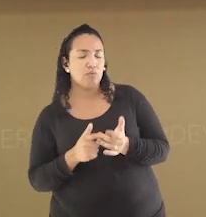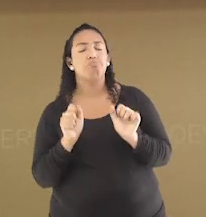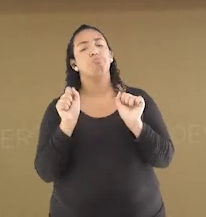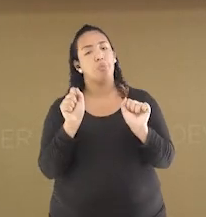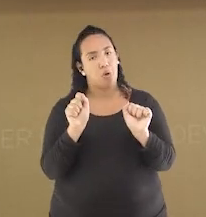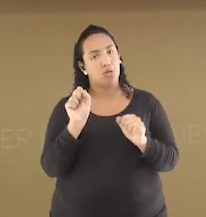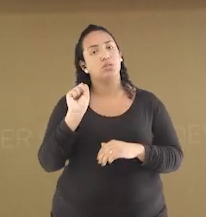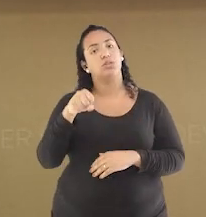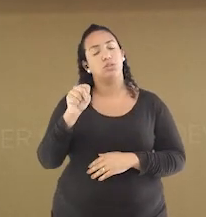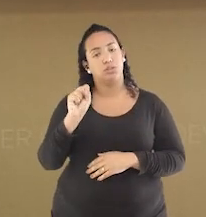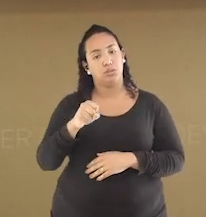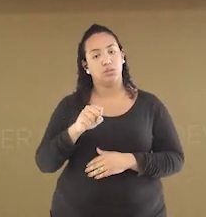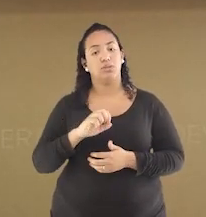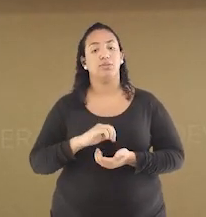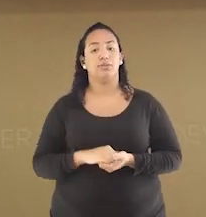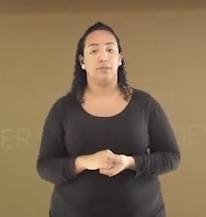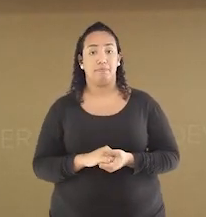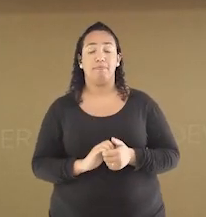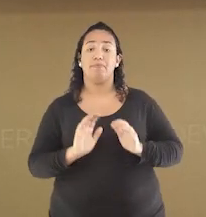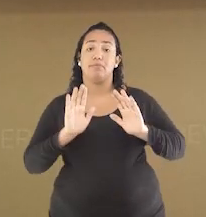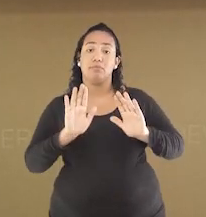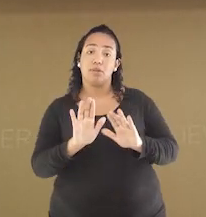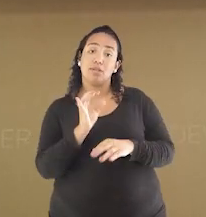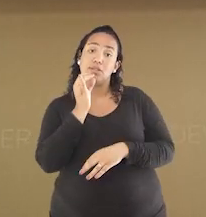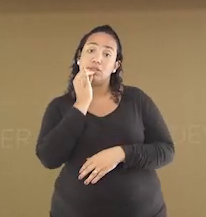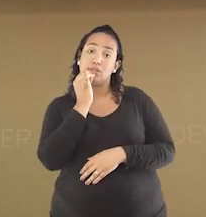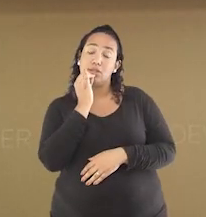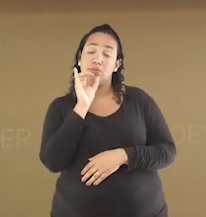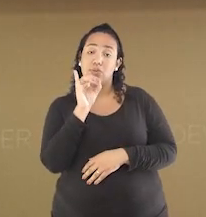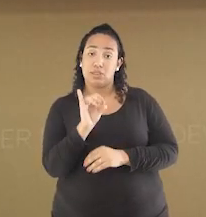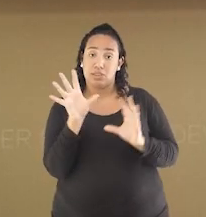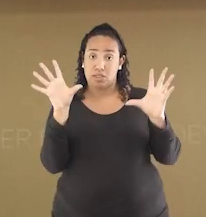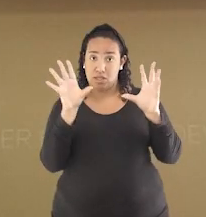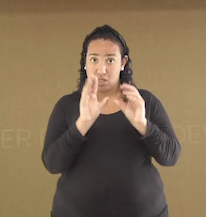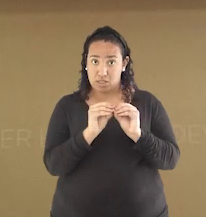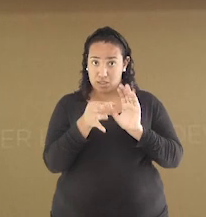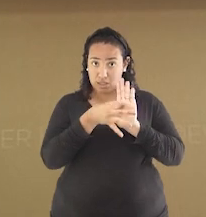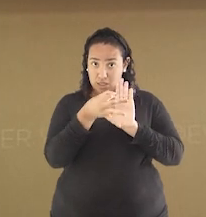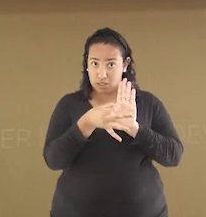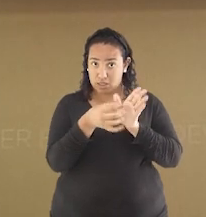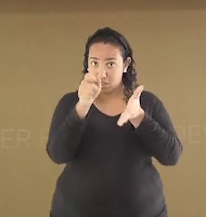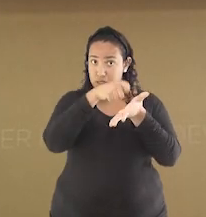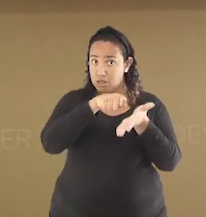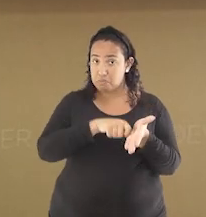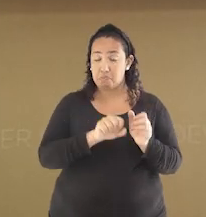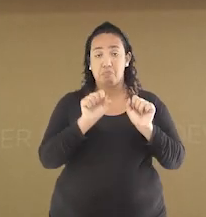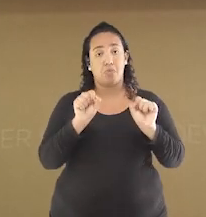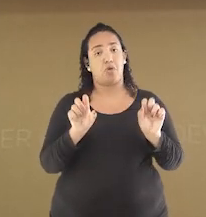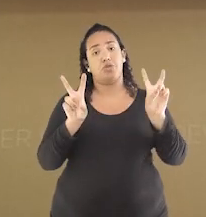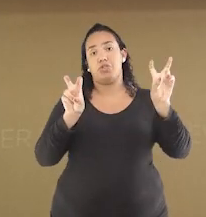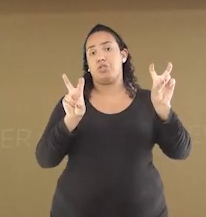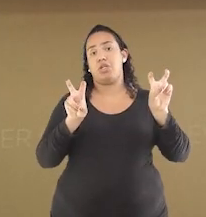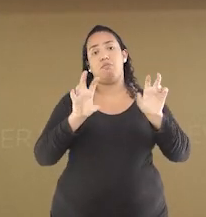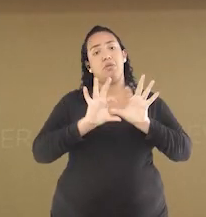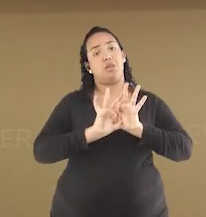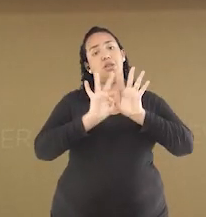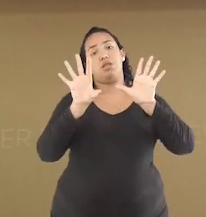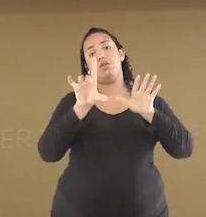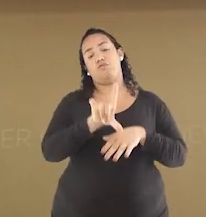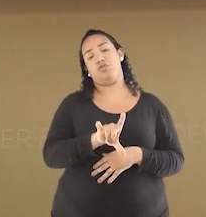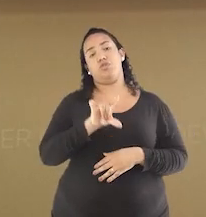livro? Sim, poderia. Mas quando estamos escrevendo uma resenha crítica, podemos colocar o título